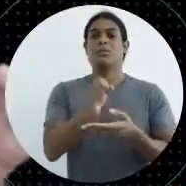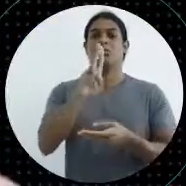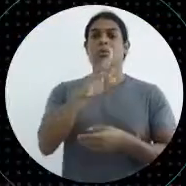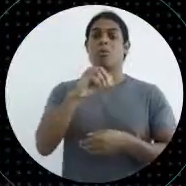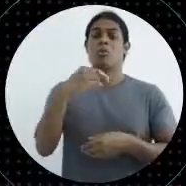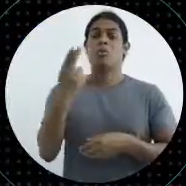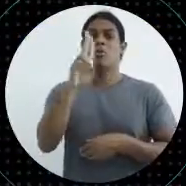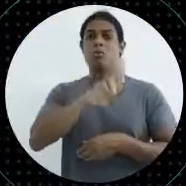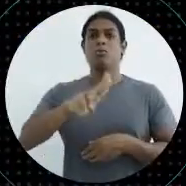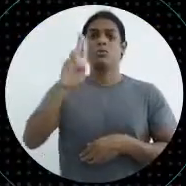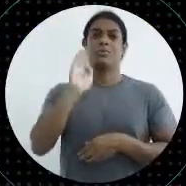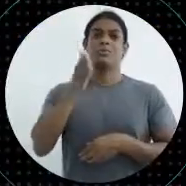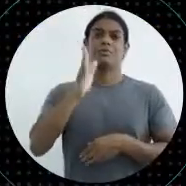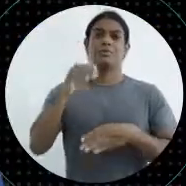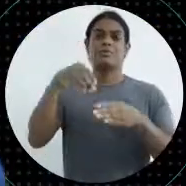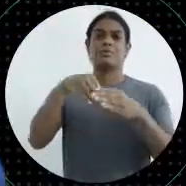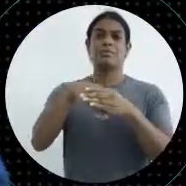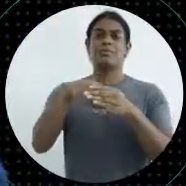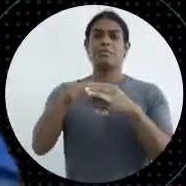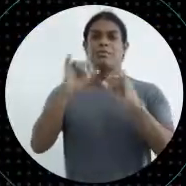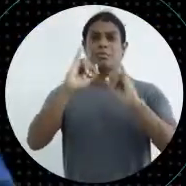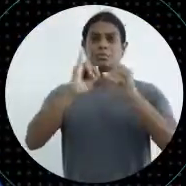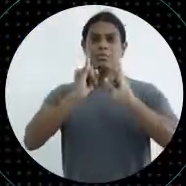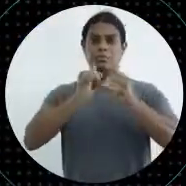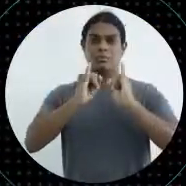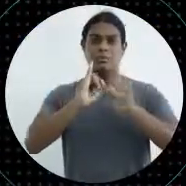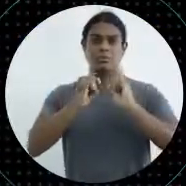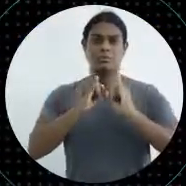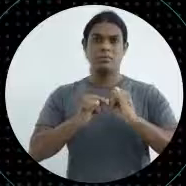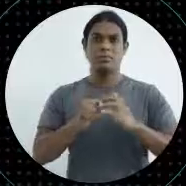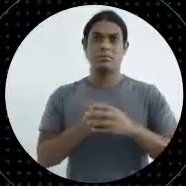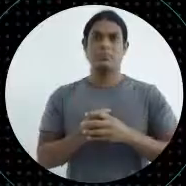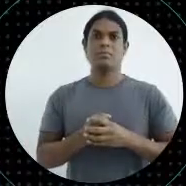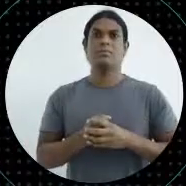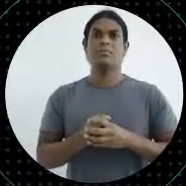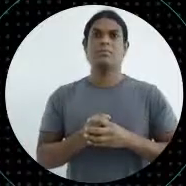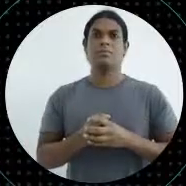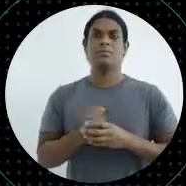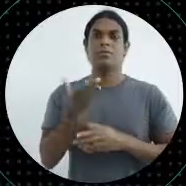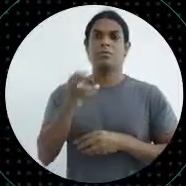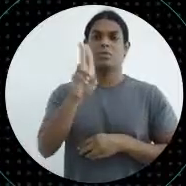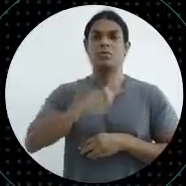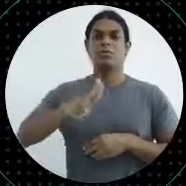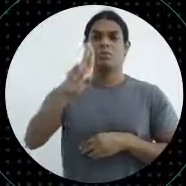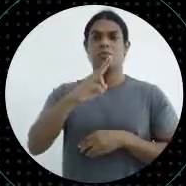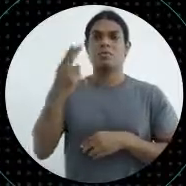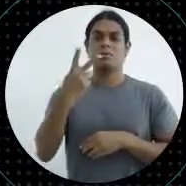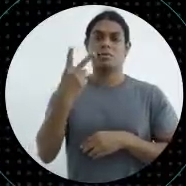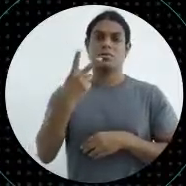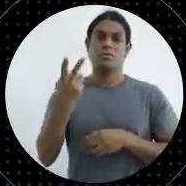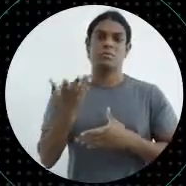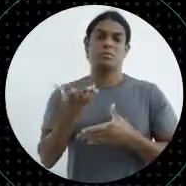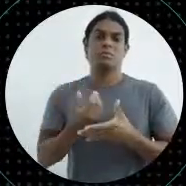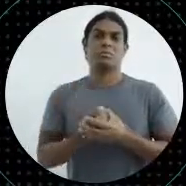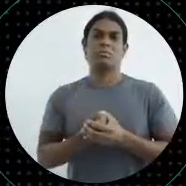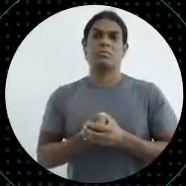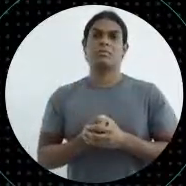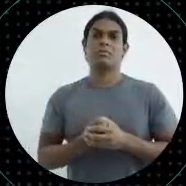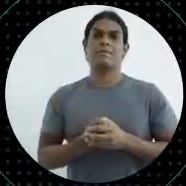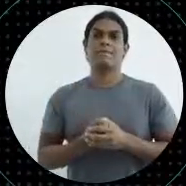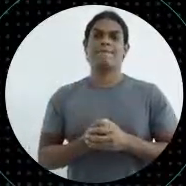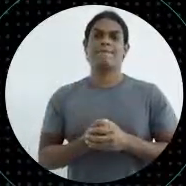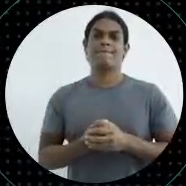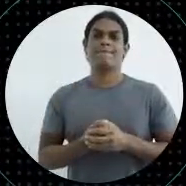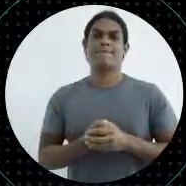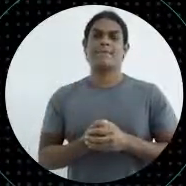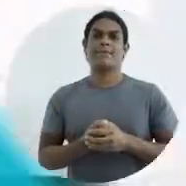está na internet, certo? E não tem um meio legal, você usa os dois e vê o que mais lhe interessa,